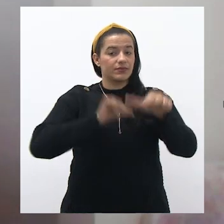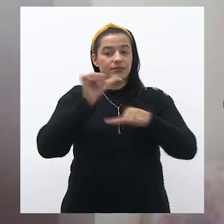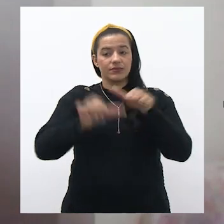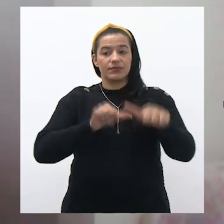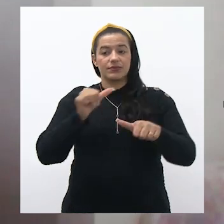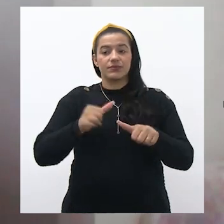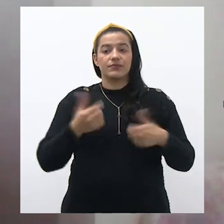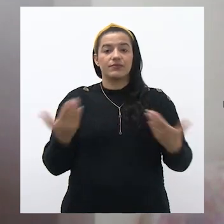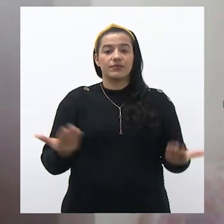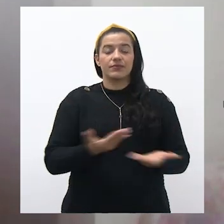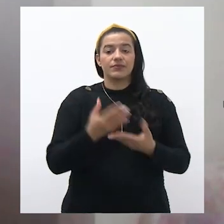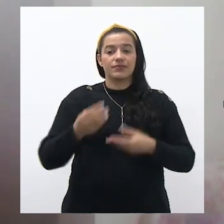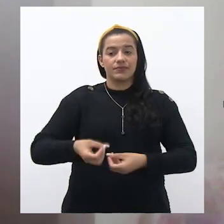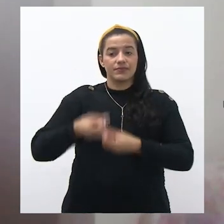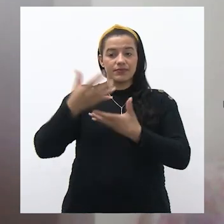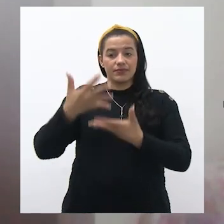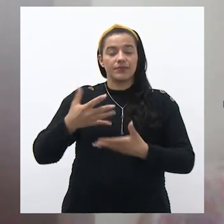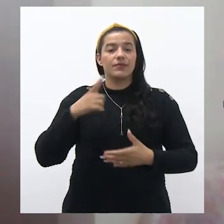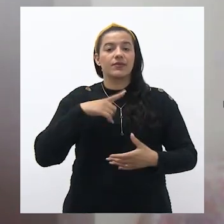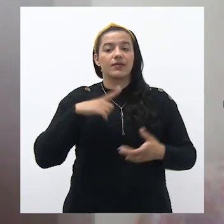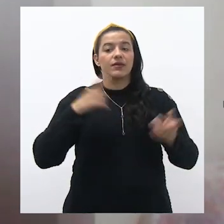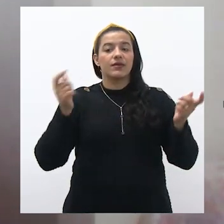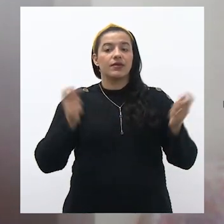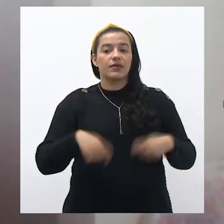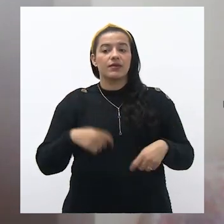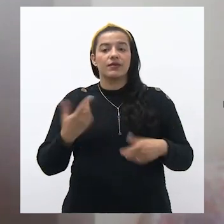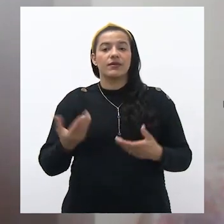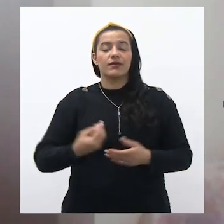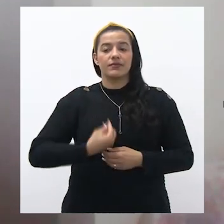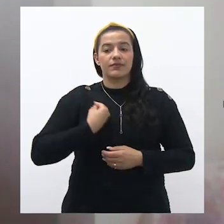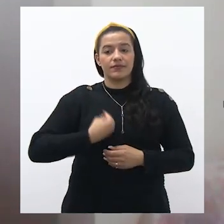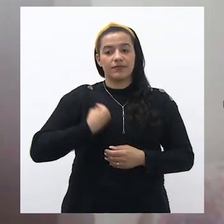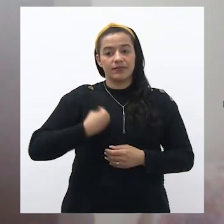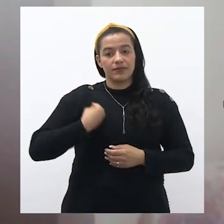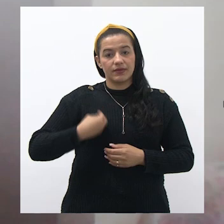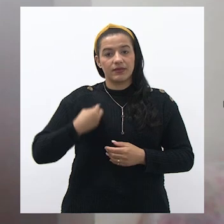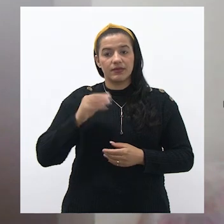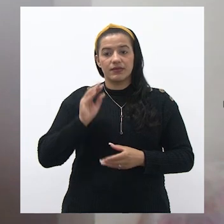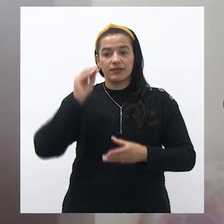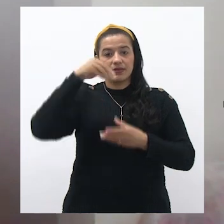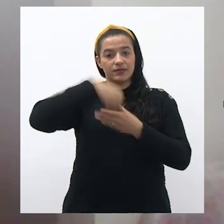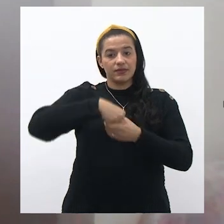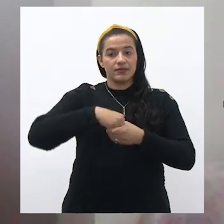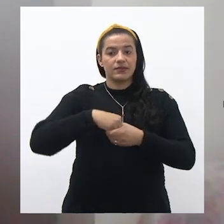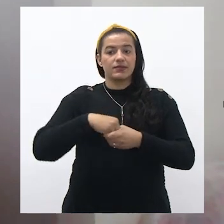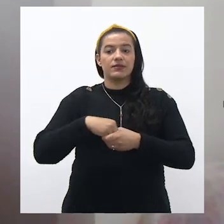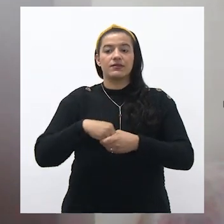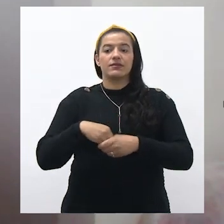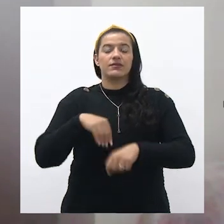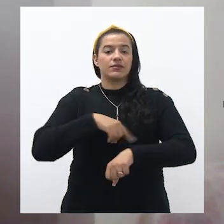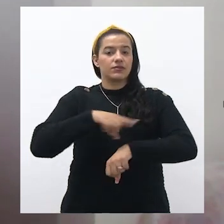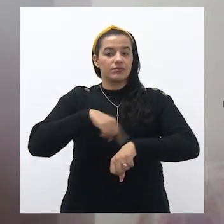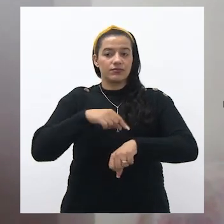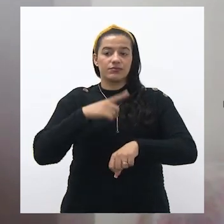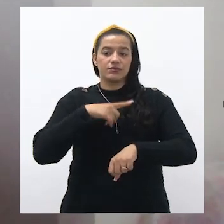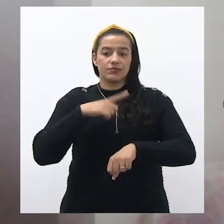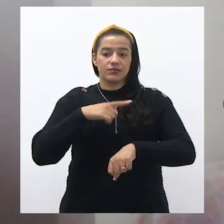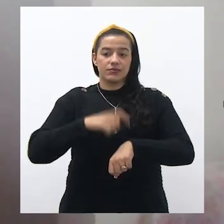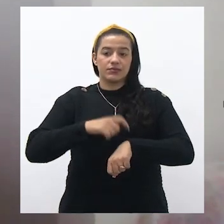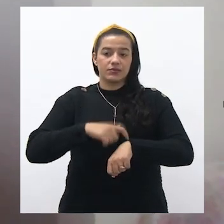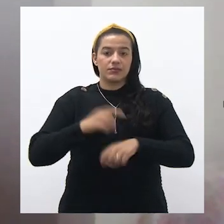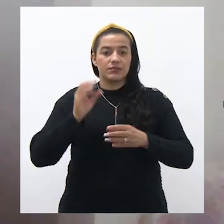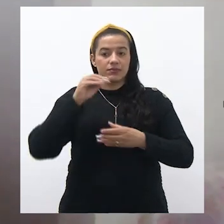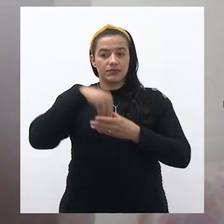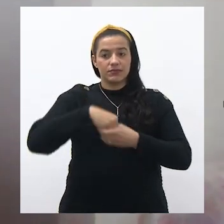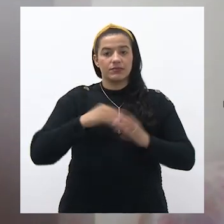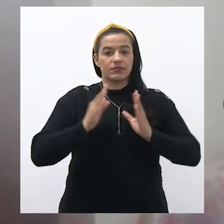quando vocês trazem isso para mim, foi isso. Passar a viver praticamente 100% do meu tempo em casa. Eu fazia